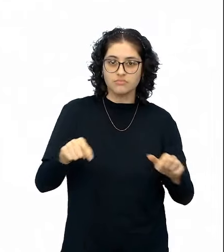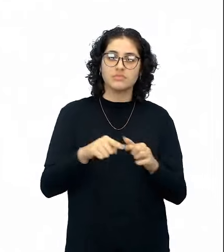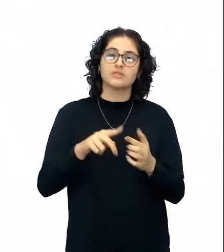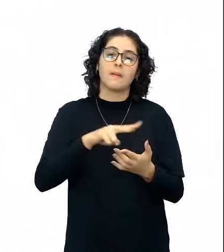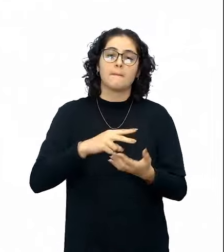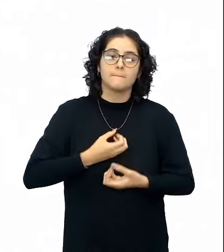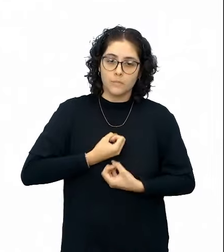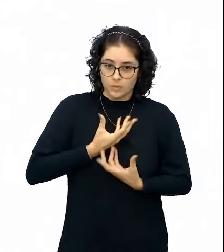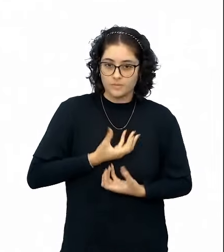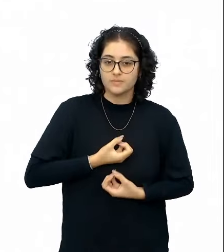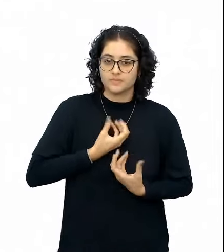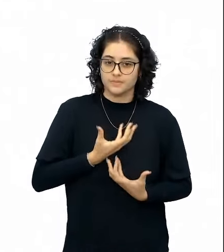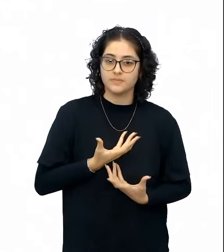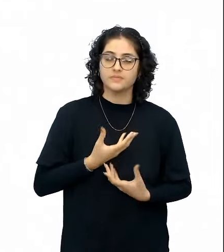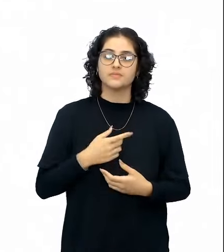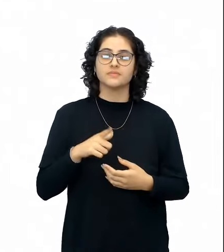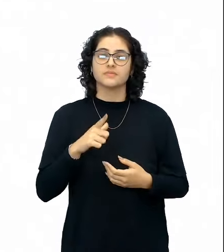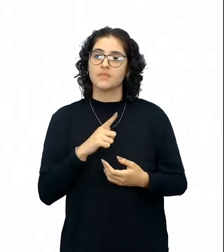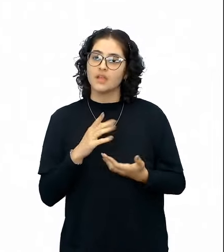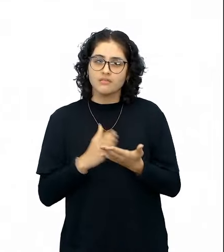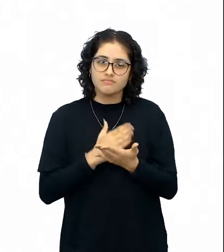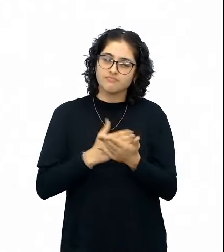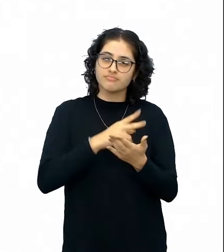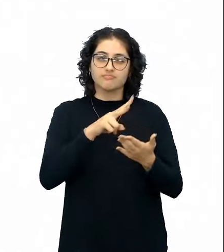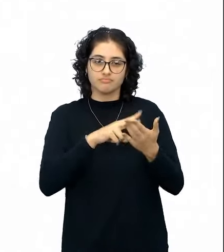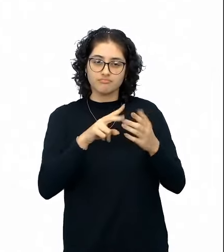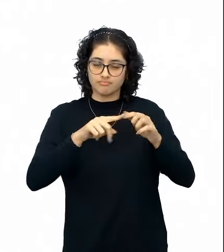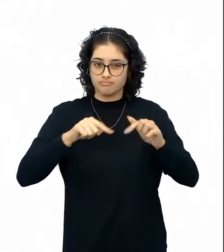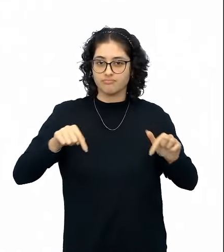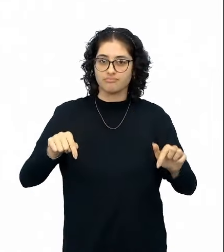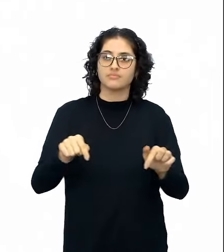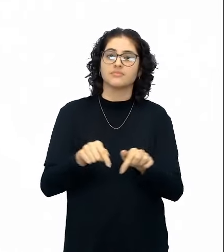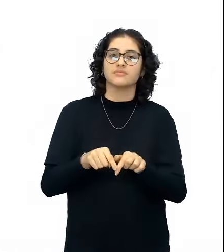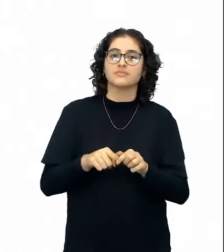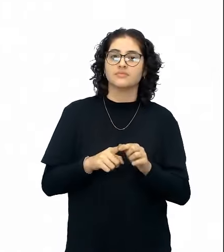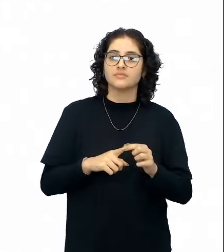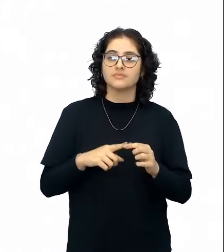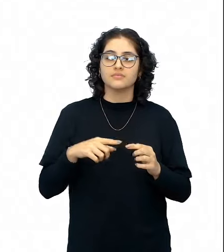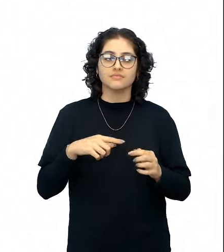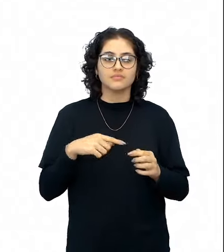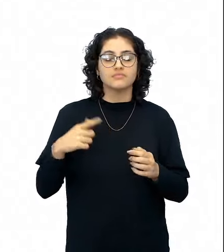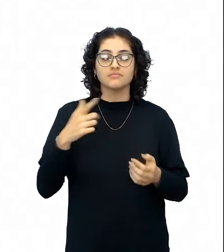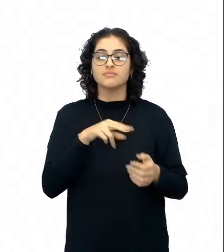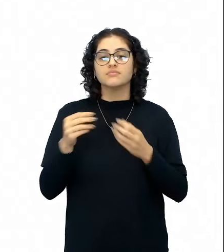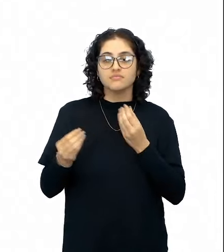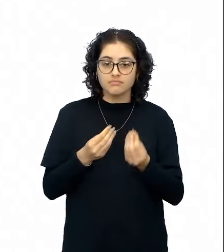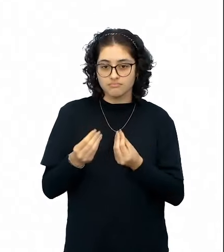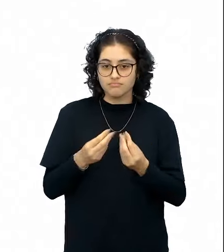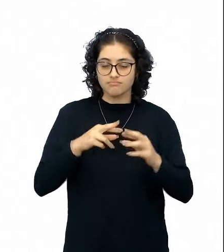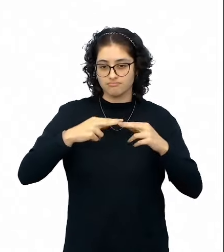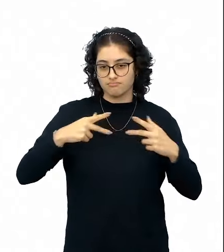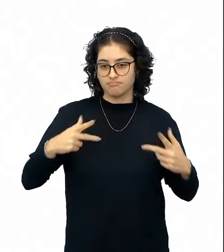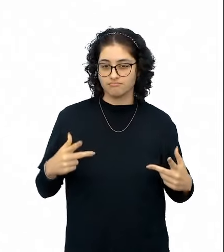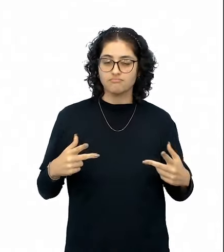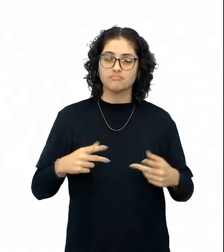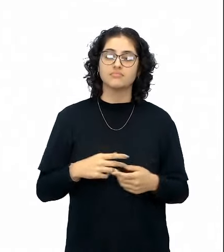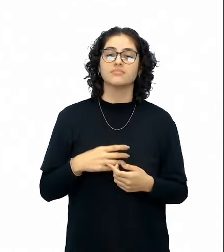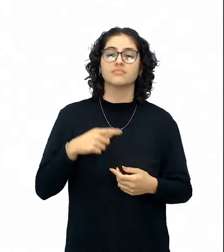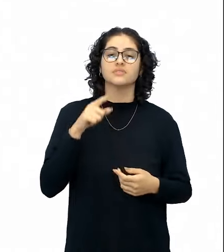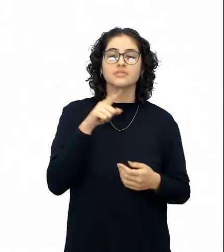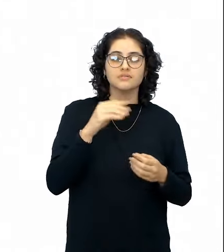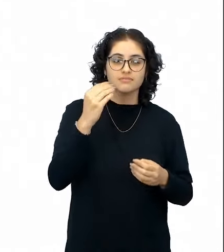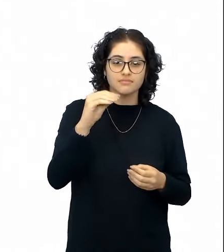poesia, na biblioteca, sala de leitura, realização de roda literária com fundo musical para a fruição,